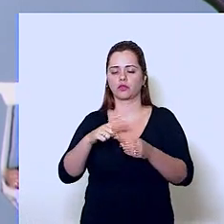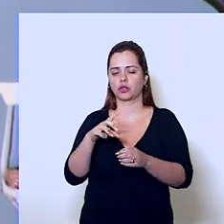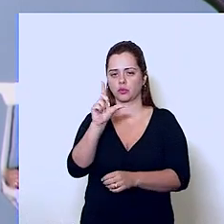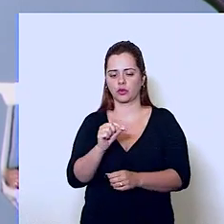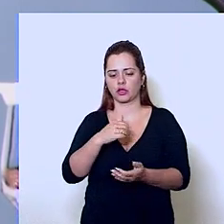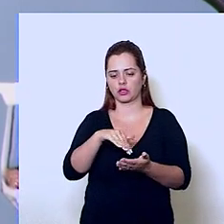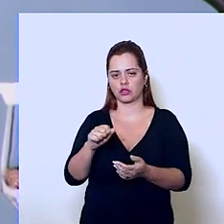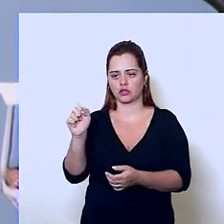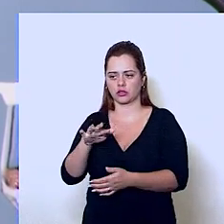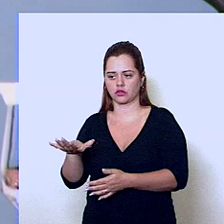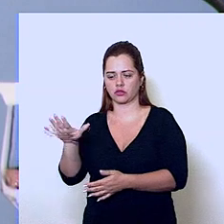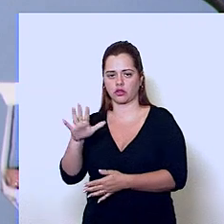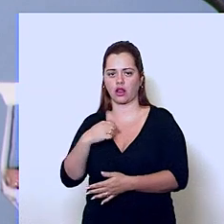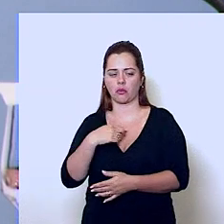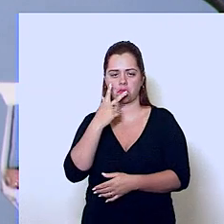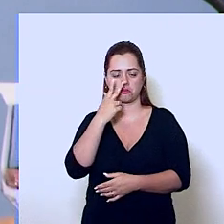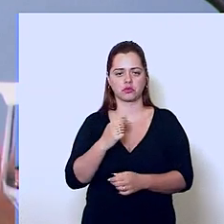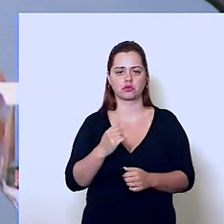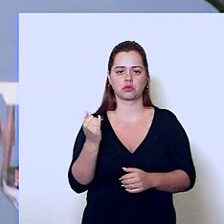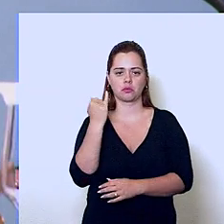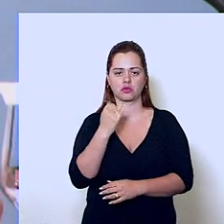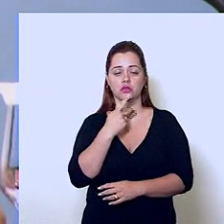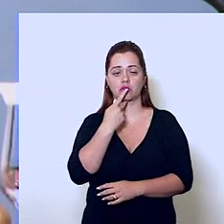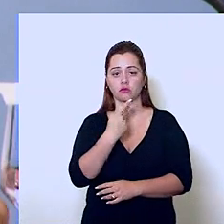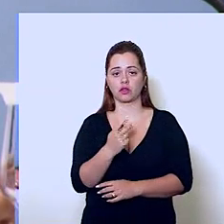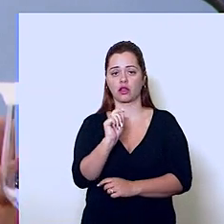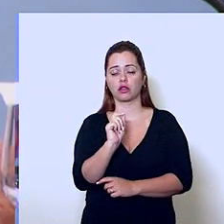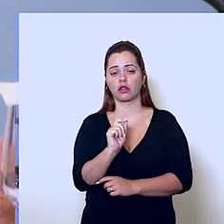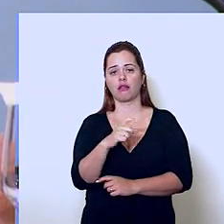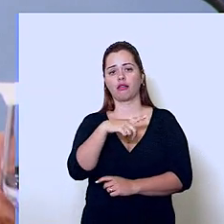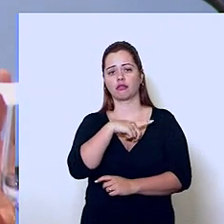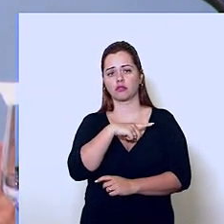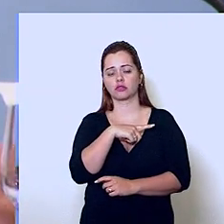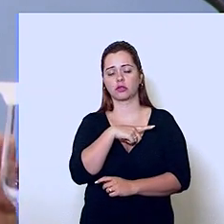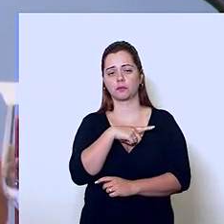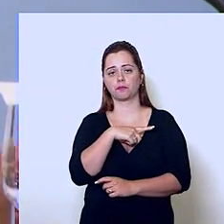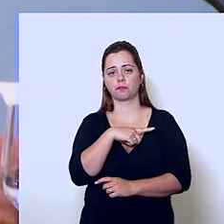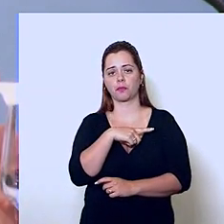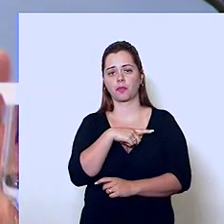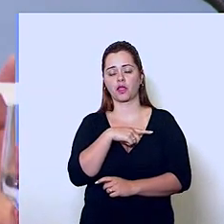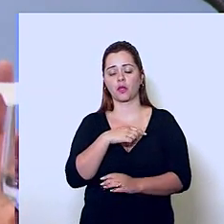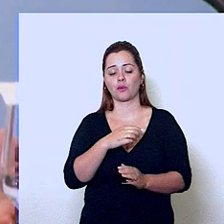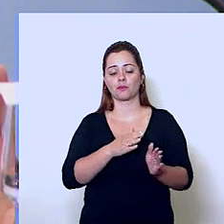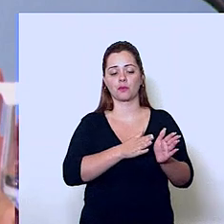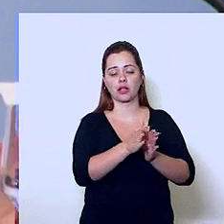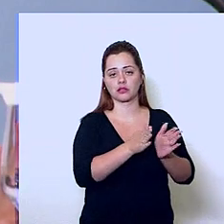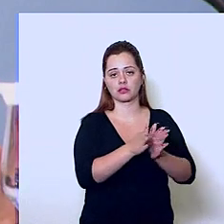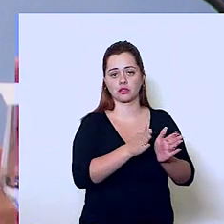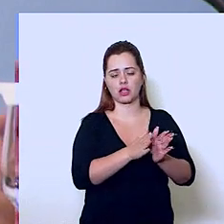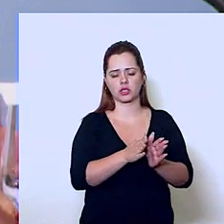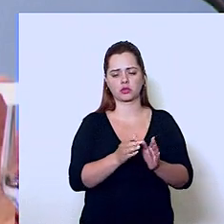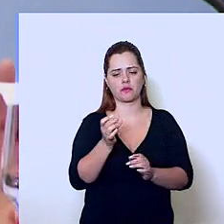acho importante mencionar que ele tinha um acesso fácil, mas sempre muito